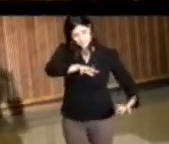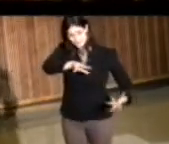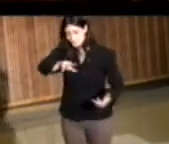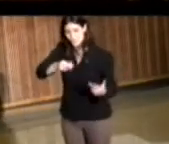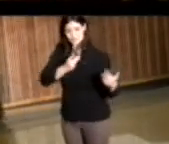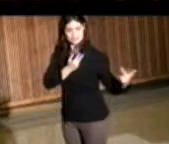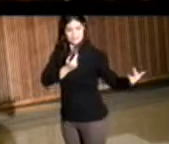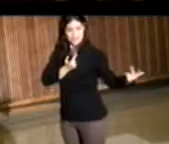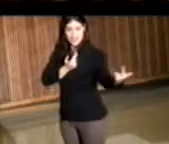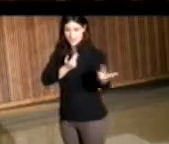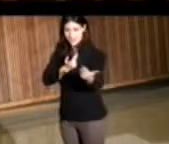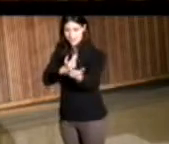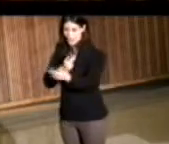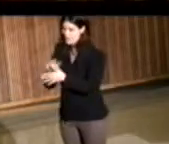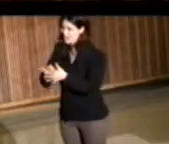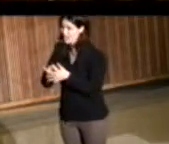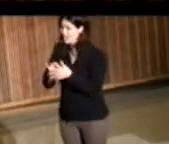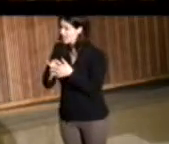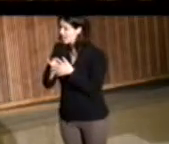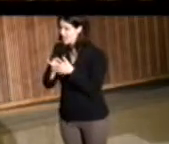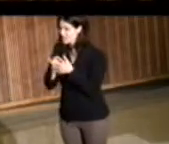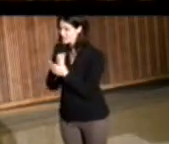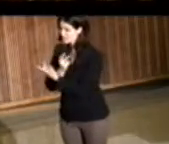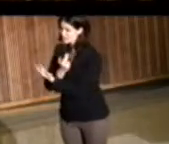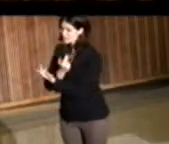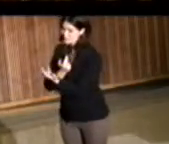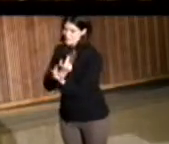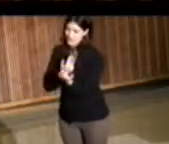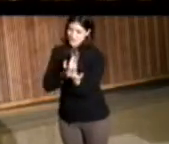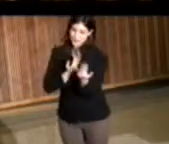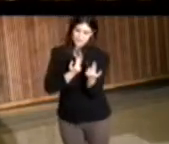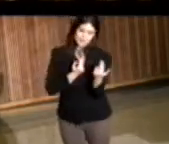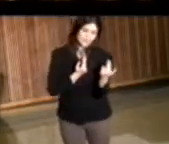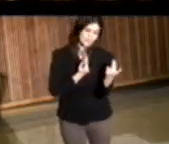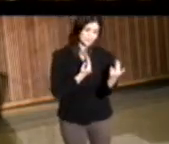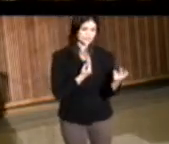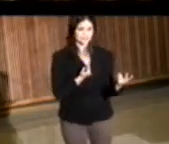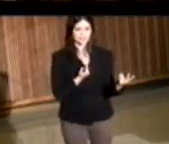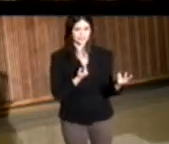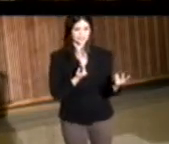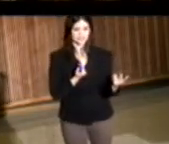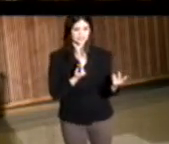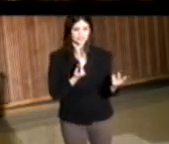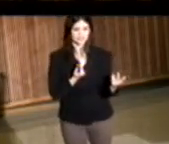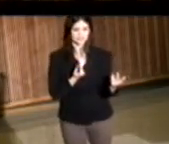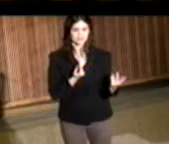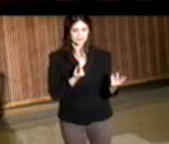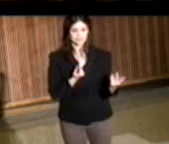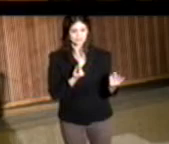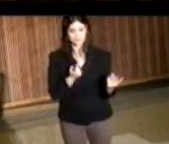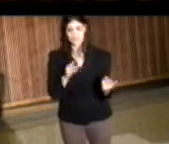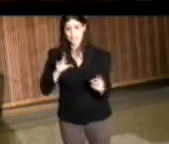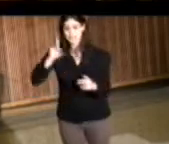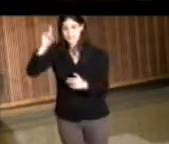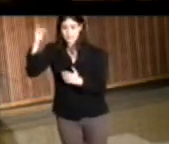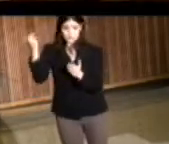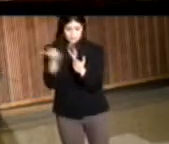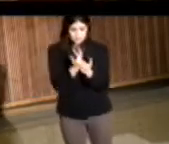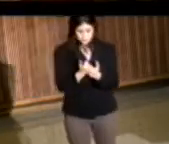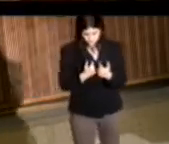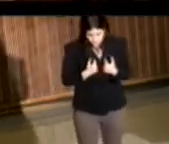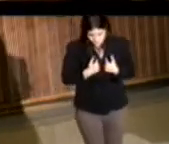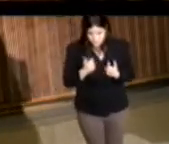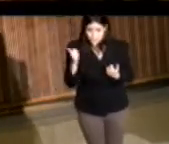nós, encarnado em Jesus Cristo, Senhor. Foi por isso que Ele tomou o meu e o seu lugar na cruz